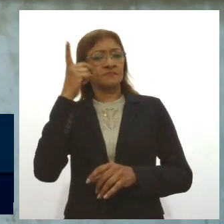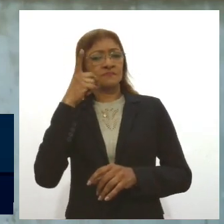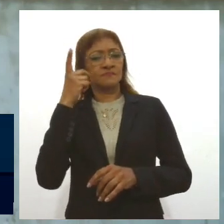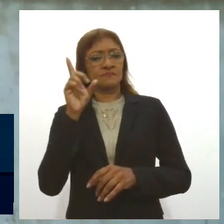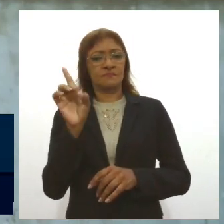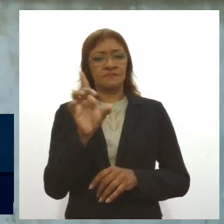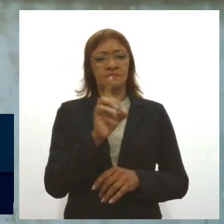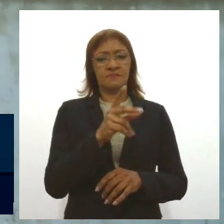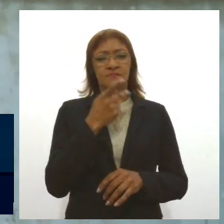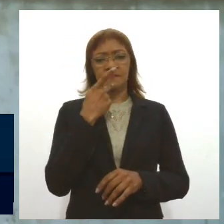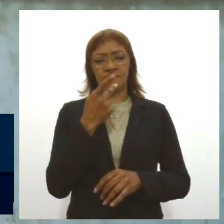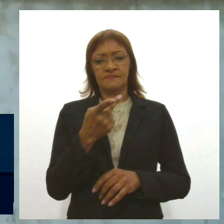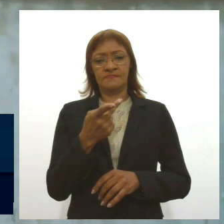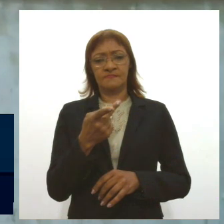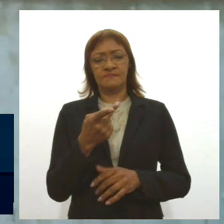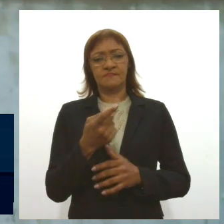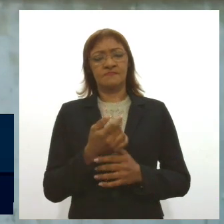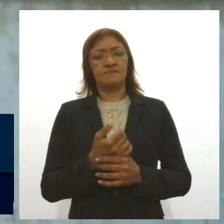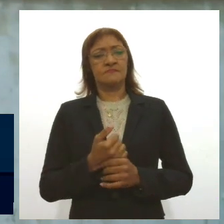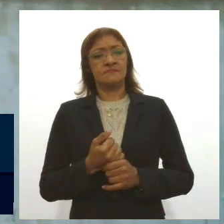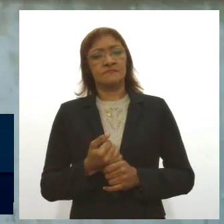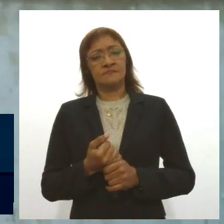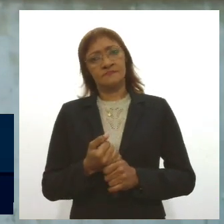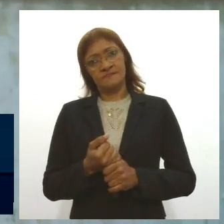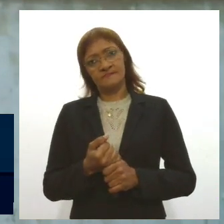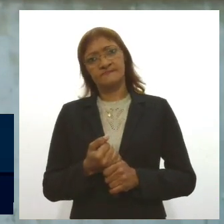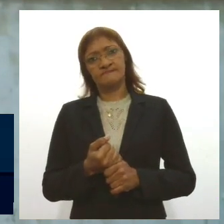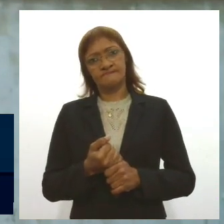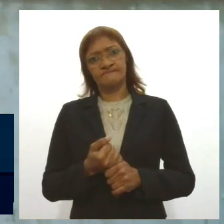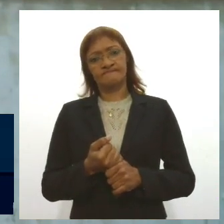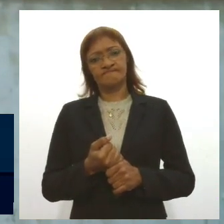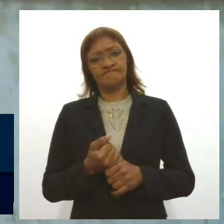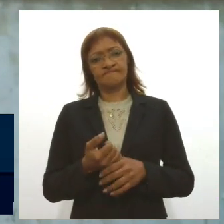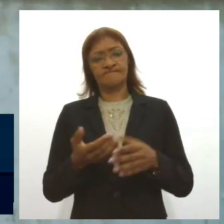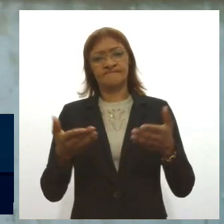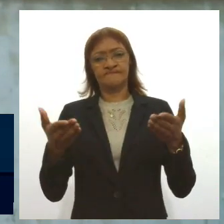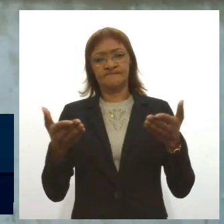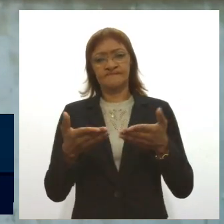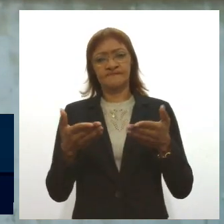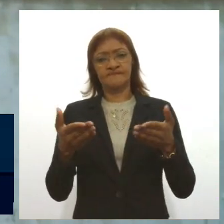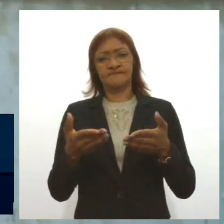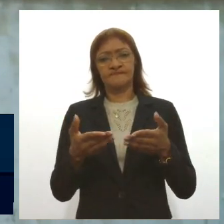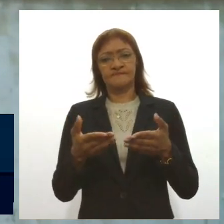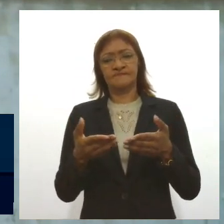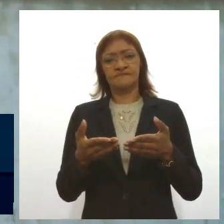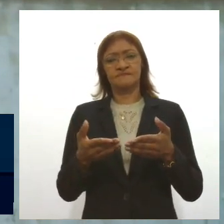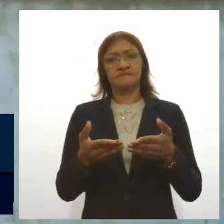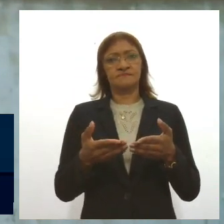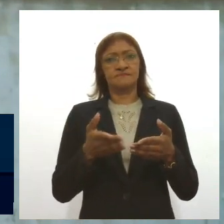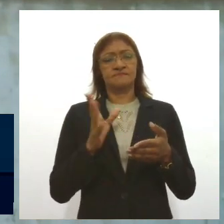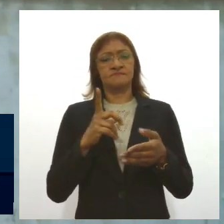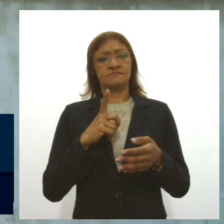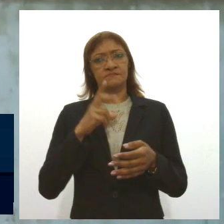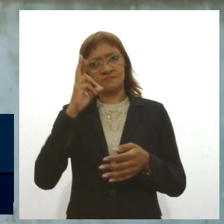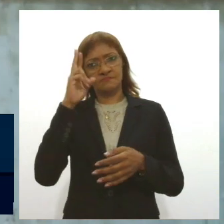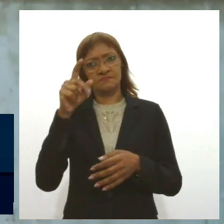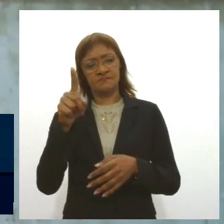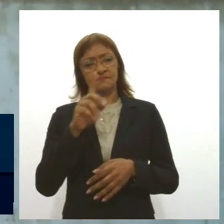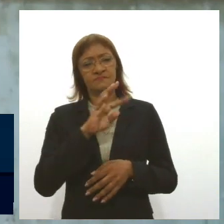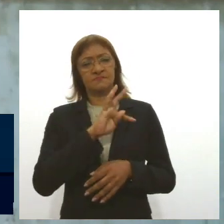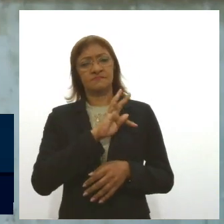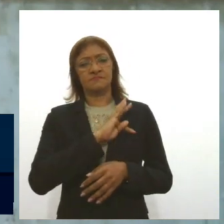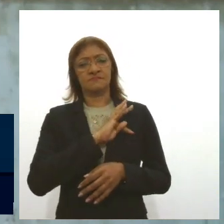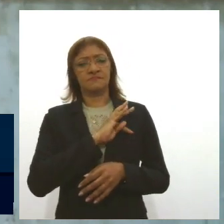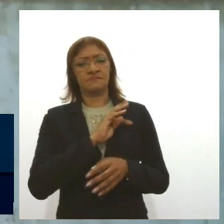senhor e essa é voz corrente. Tanto o senhor como o técnico